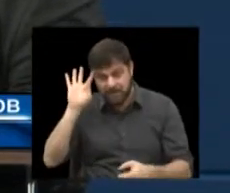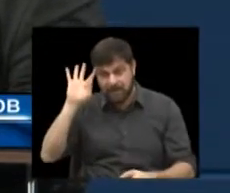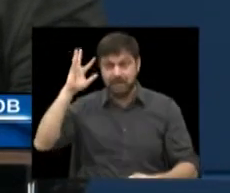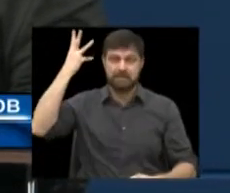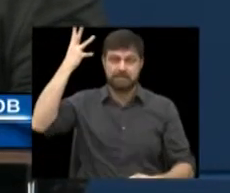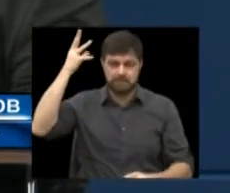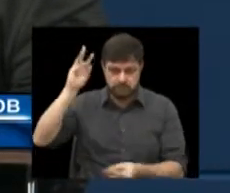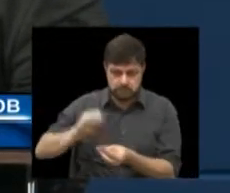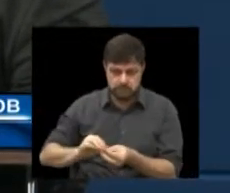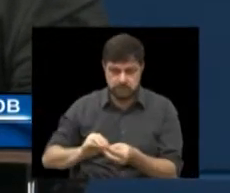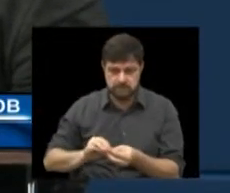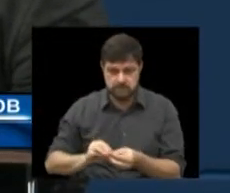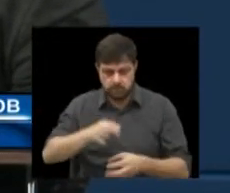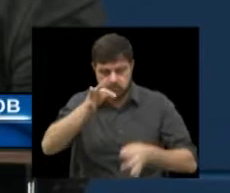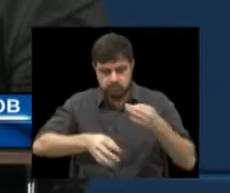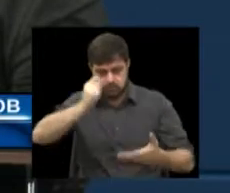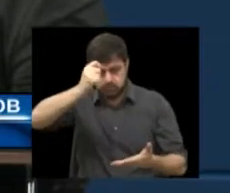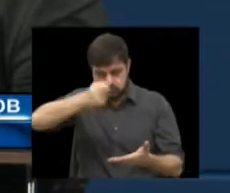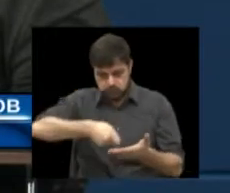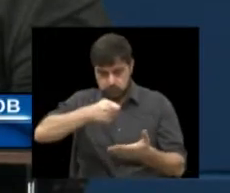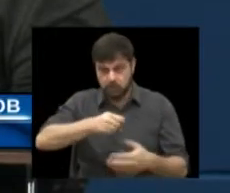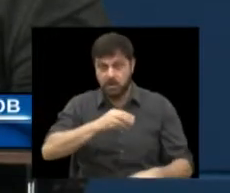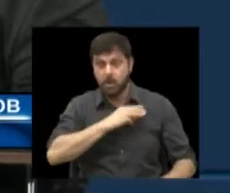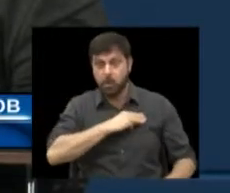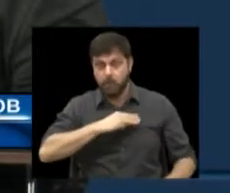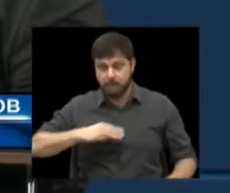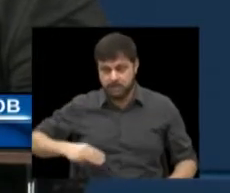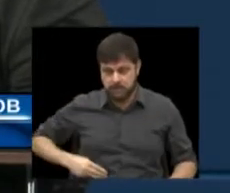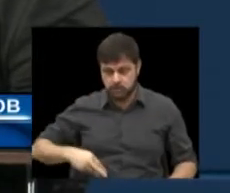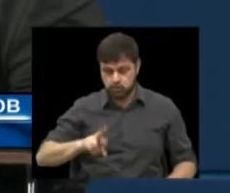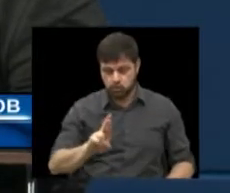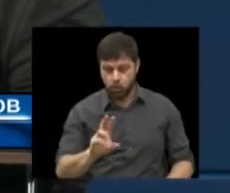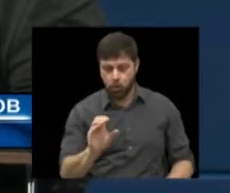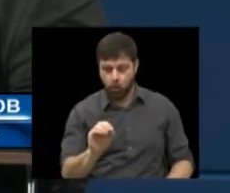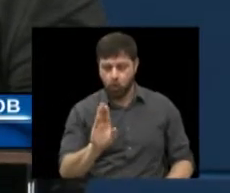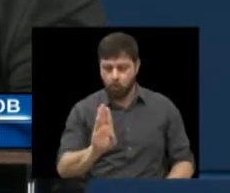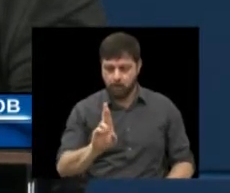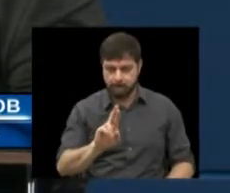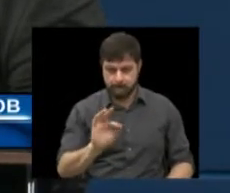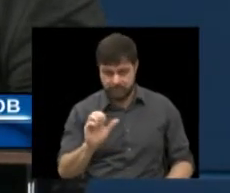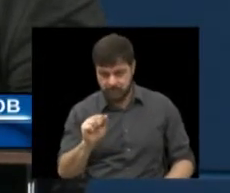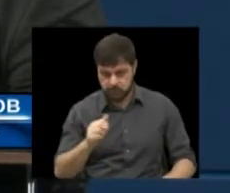decisões cujo voto vista do ministro Luiz Roberto Barroso foi vencedor.